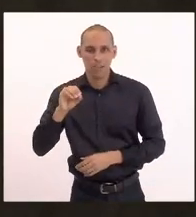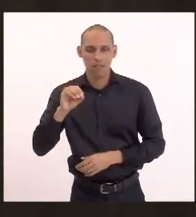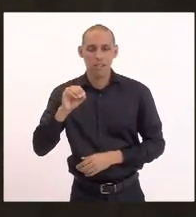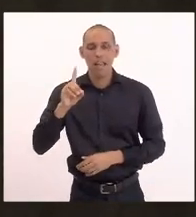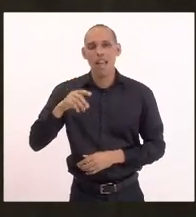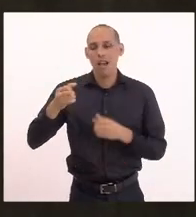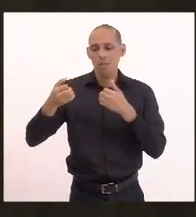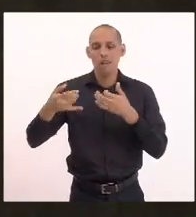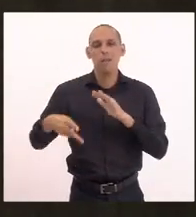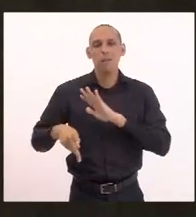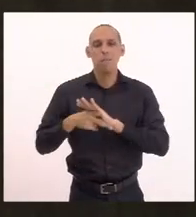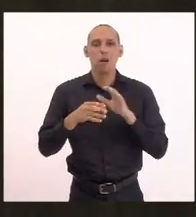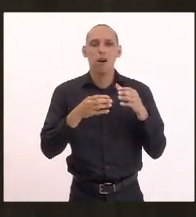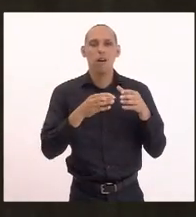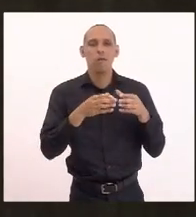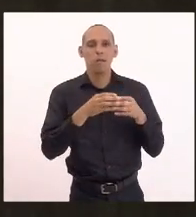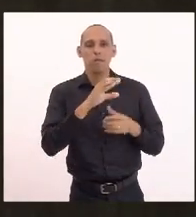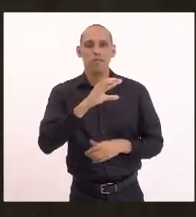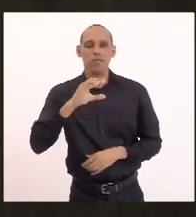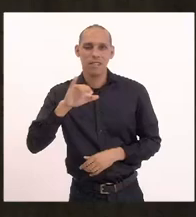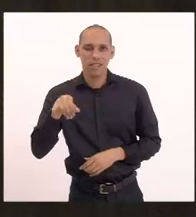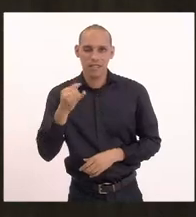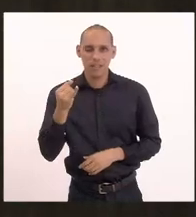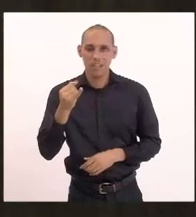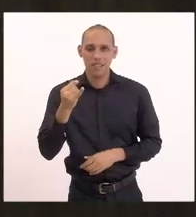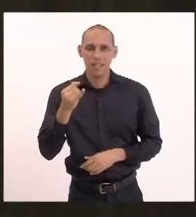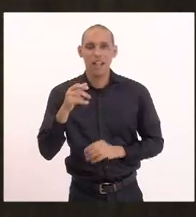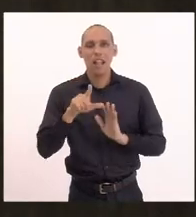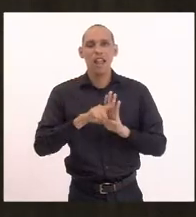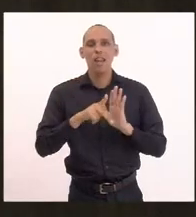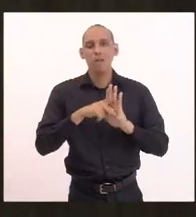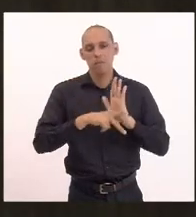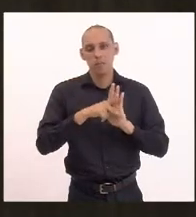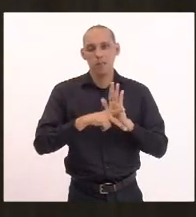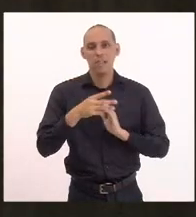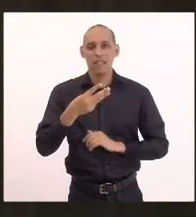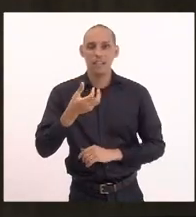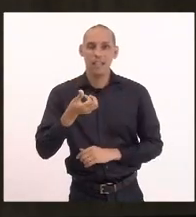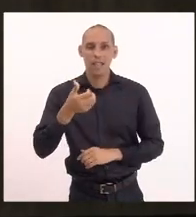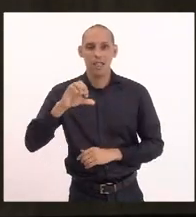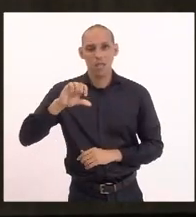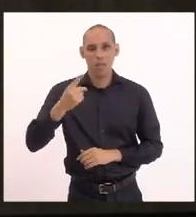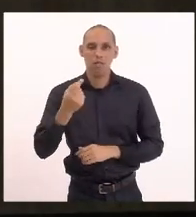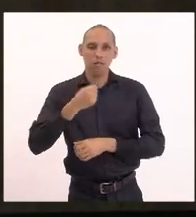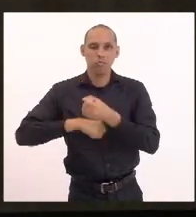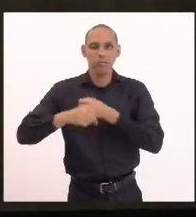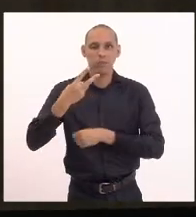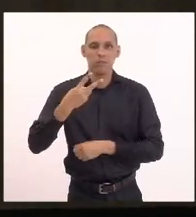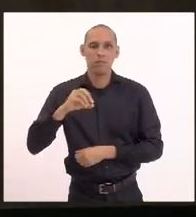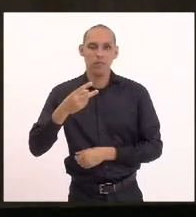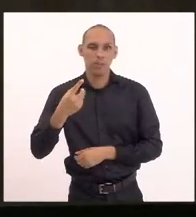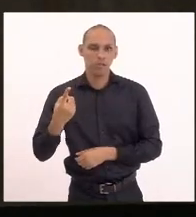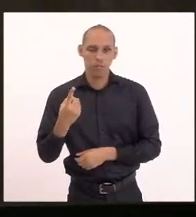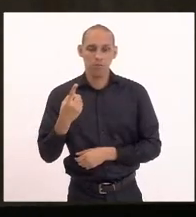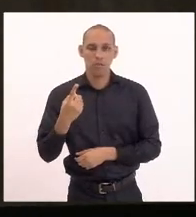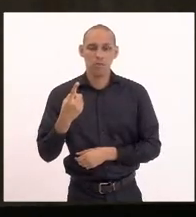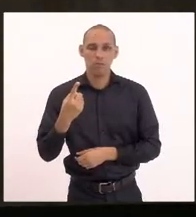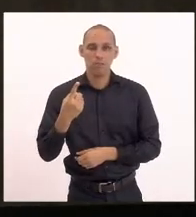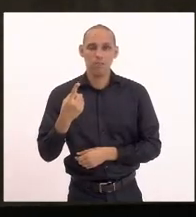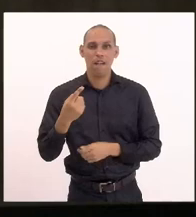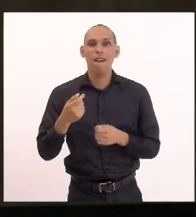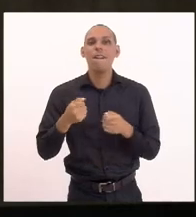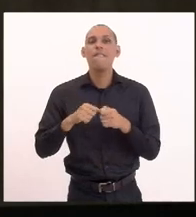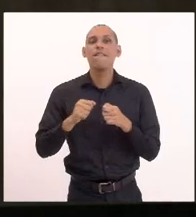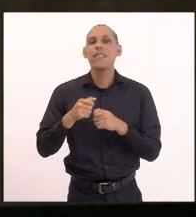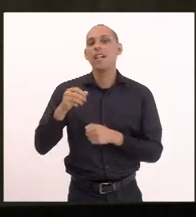Constituição e Justiça ao projeto de lei 3691 de 2021, de autoria da